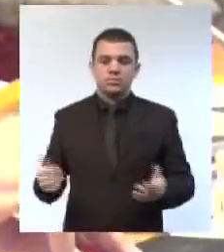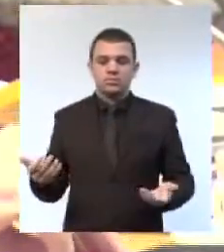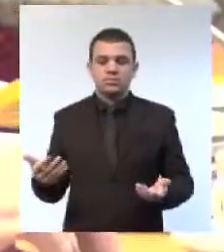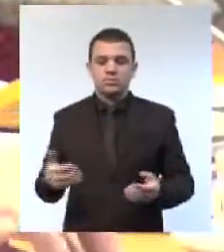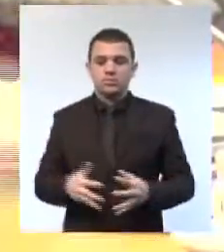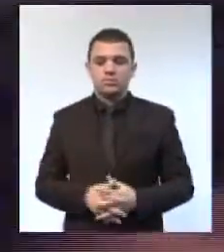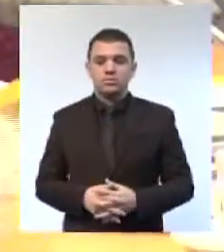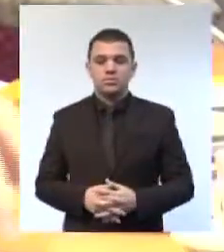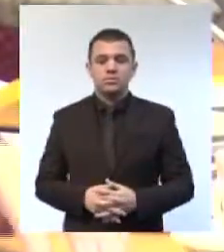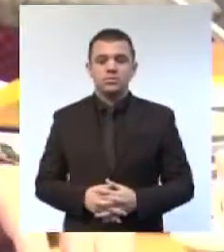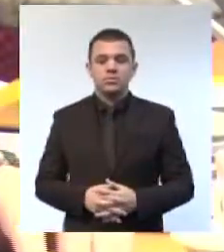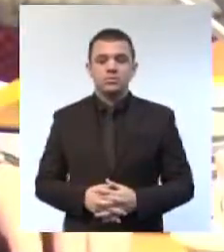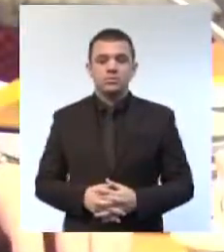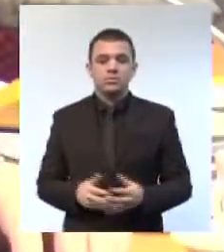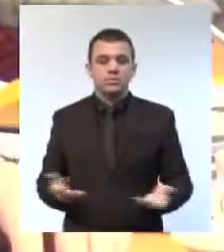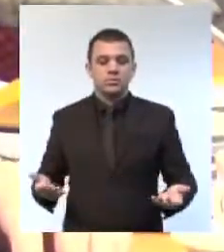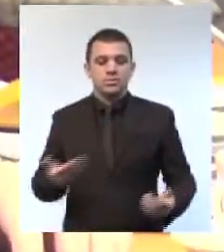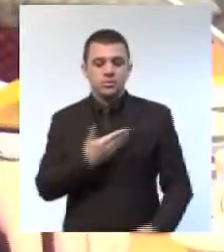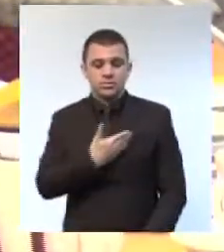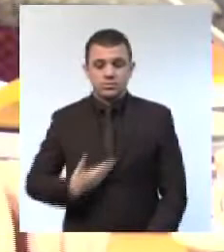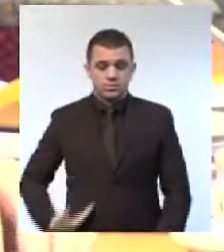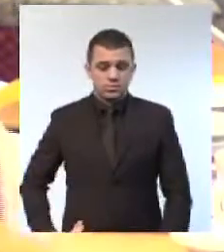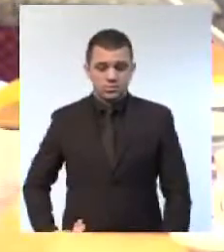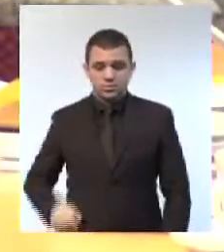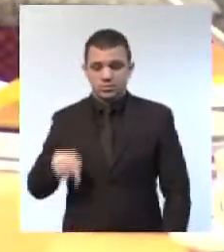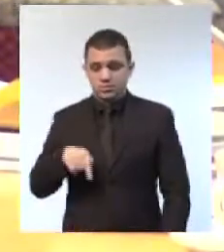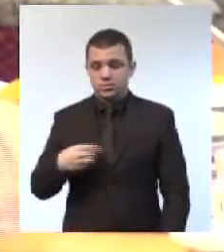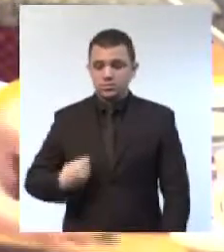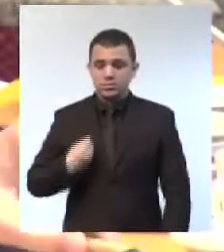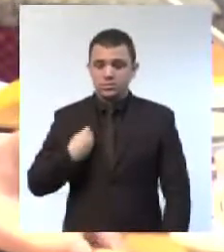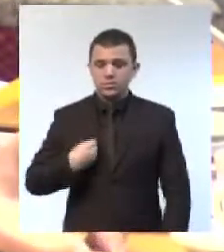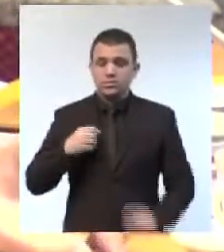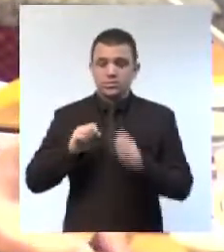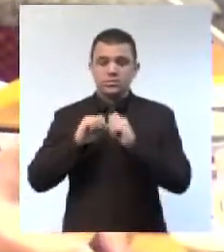Aí, os governistas nessa casa